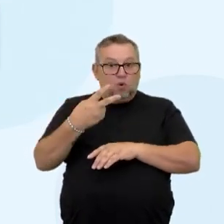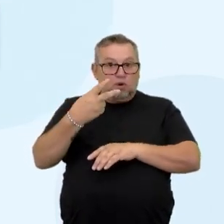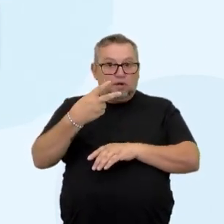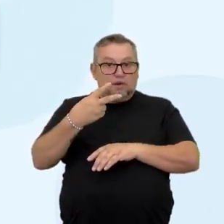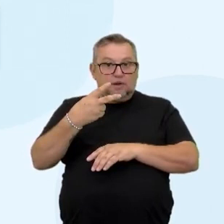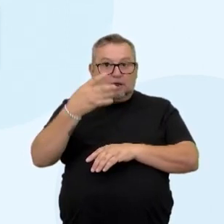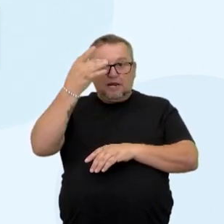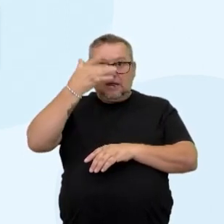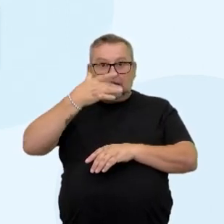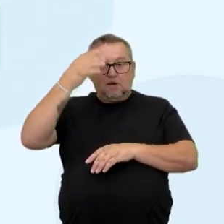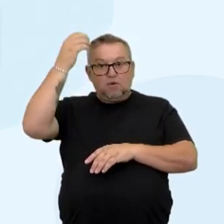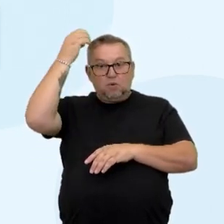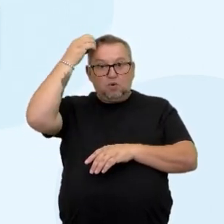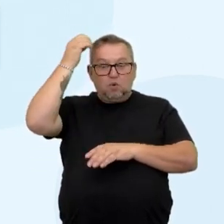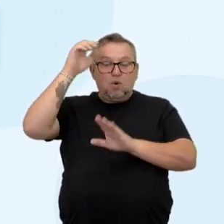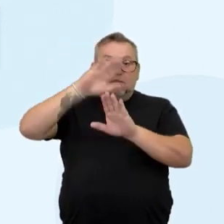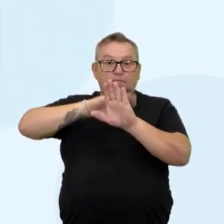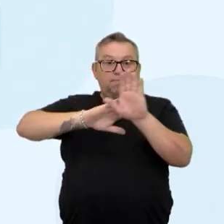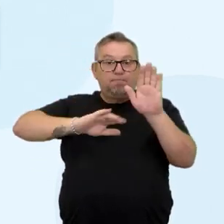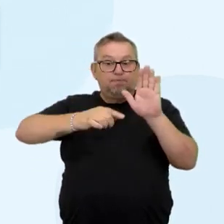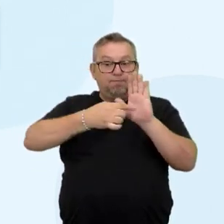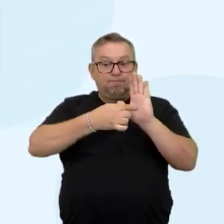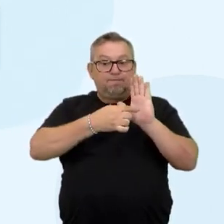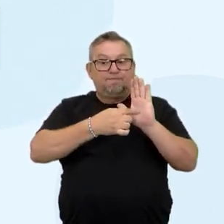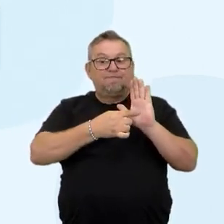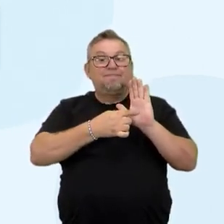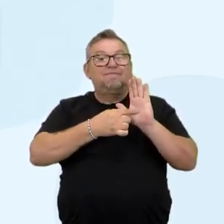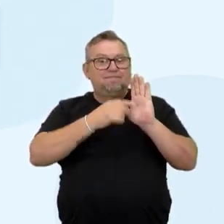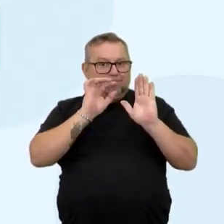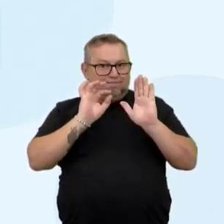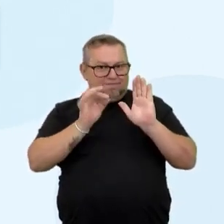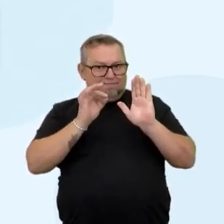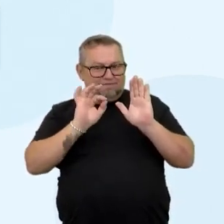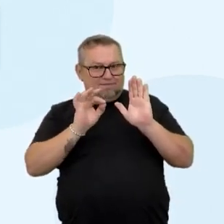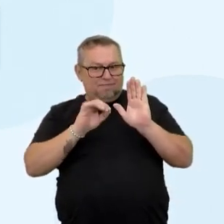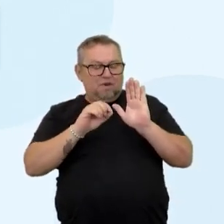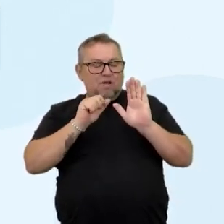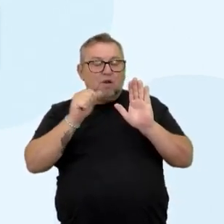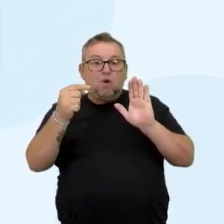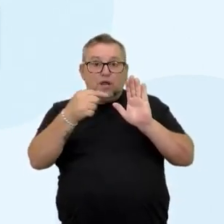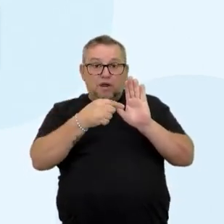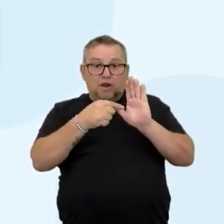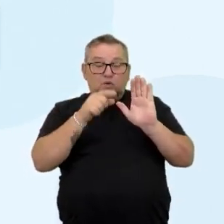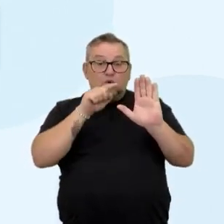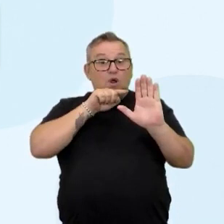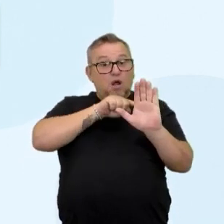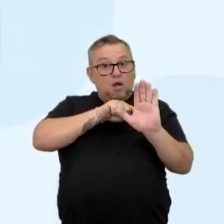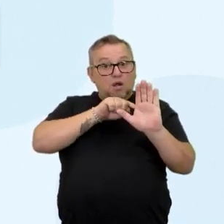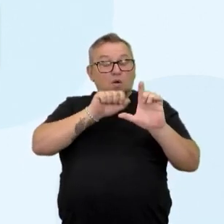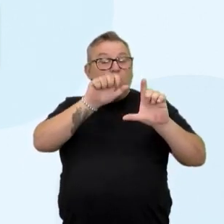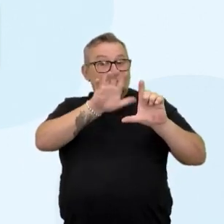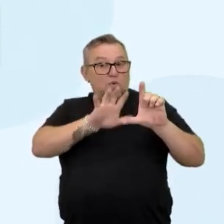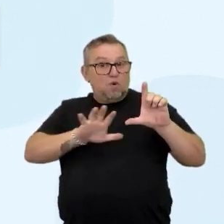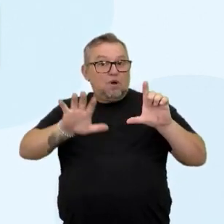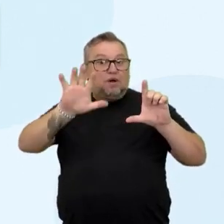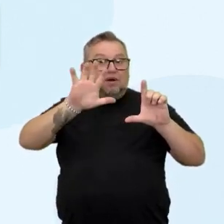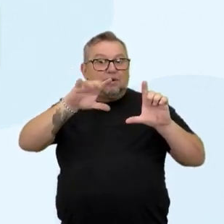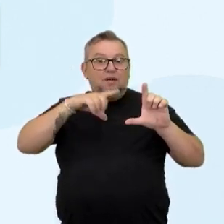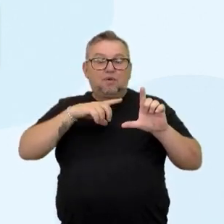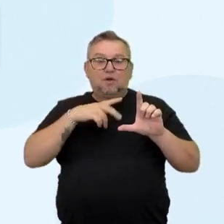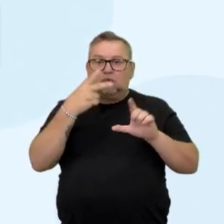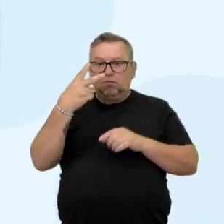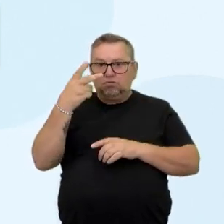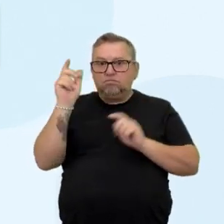elementos, cara ou coroa. Então, cara ou coroa é o campo amostral no caso de uma moeda. Perfeito. Eu tenho